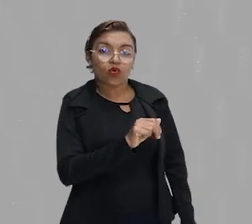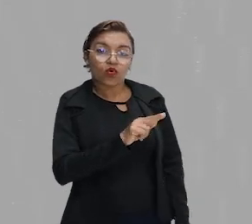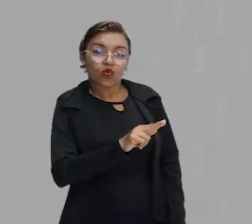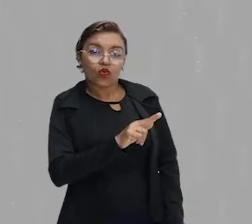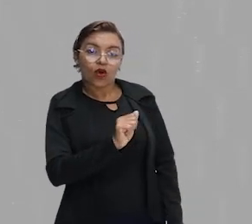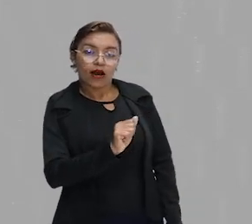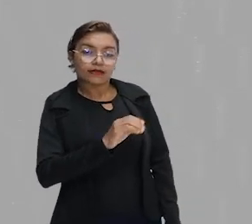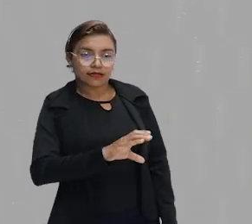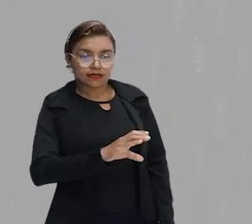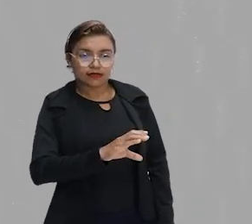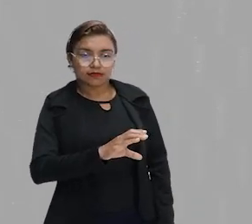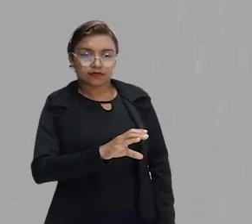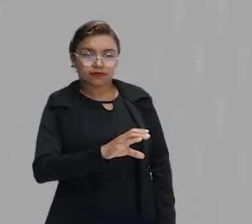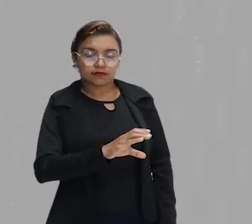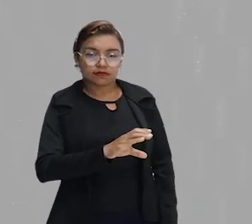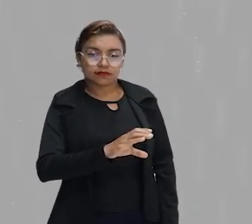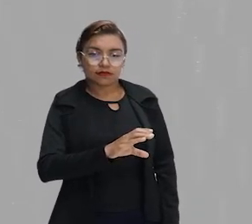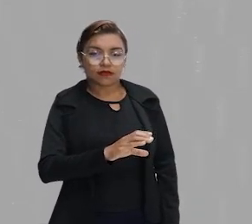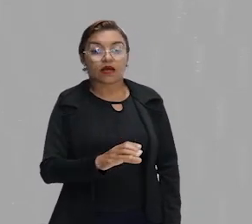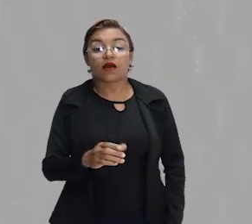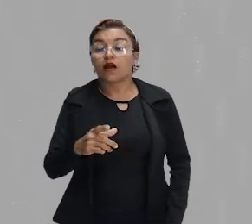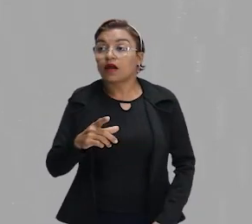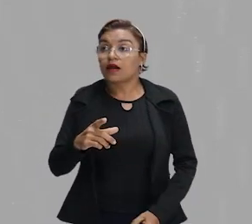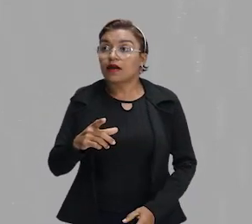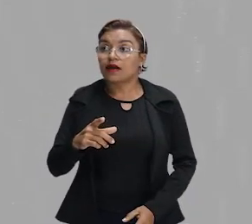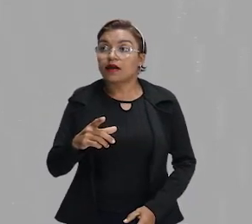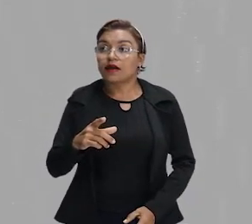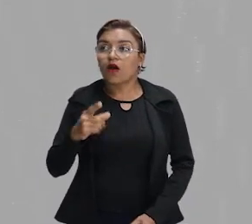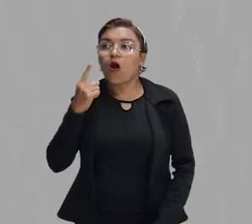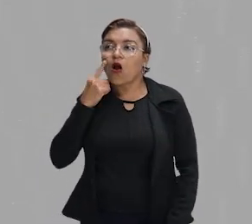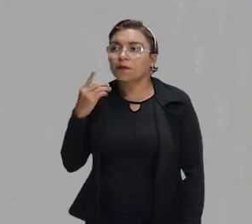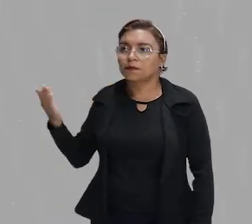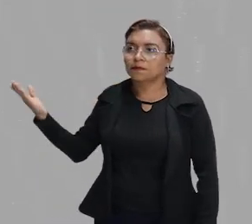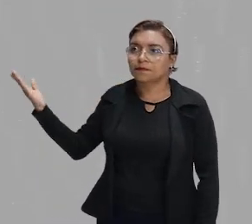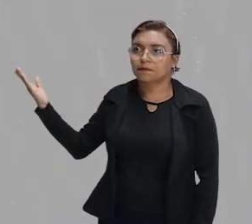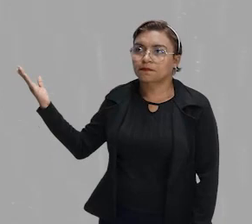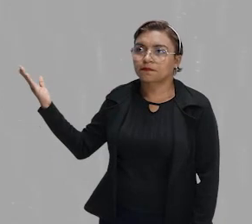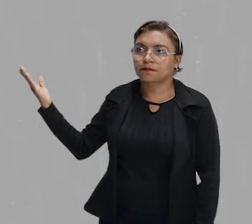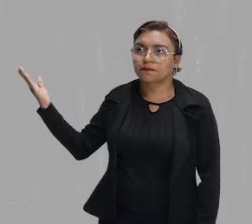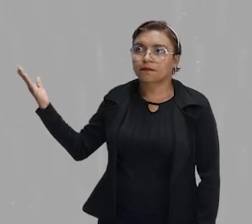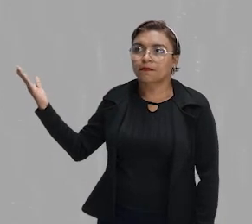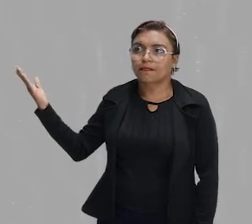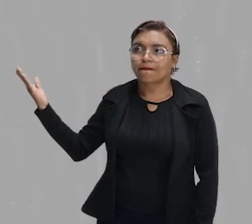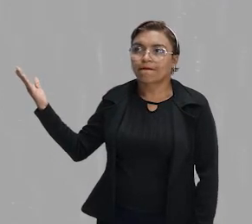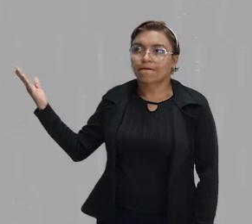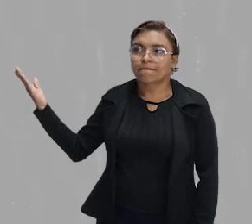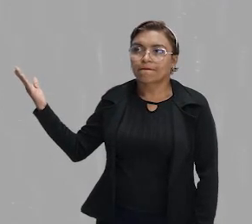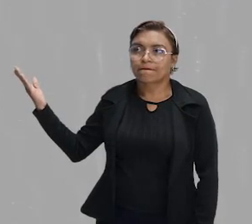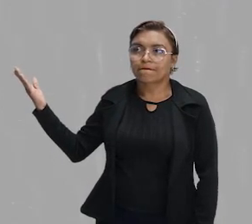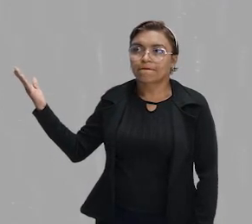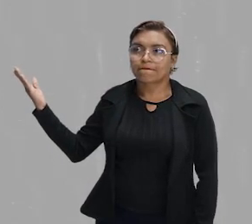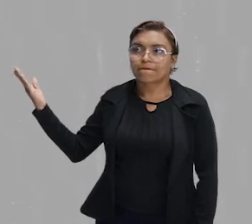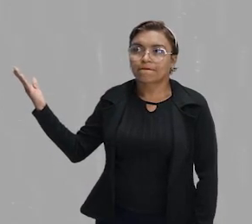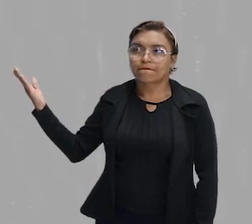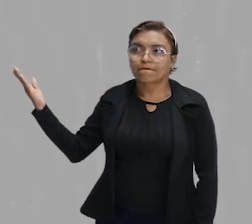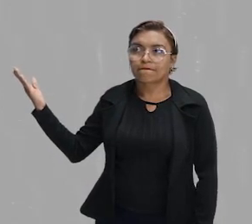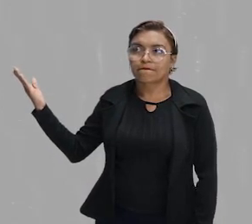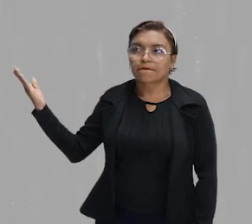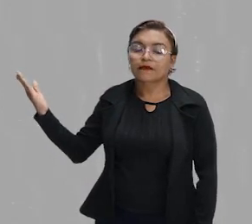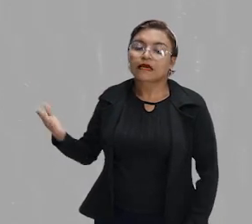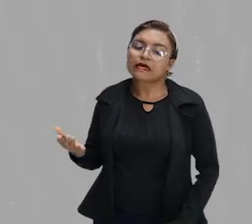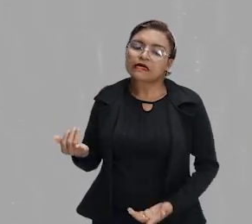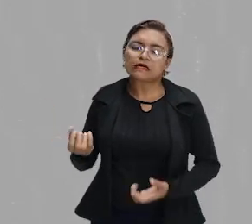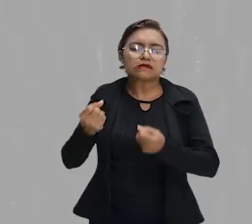que UAC? Eu sei que a adenina se liga com uracila. Então, a adenina no RNA mensageiro vai se ligar